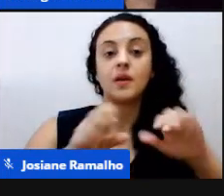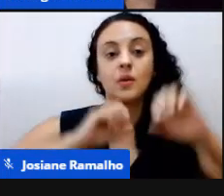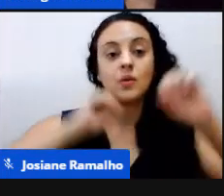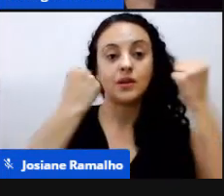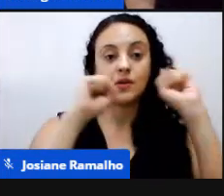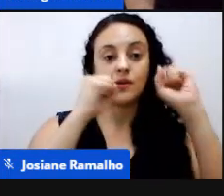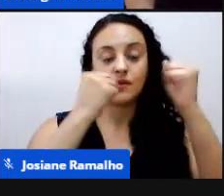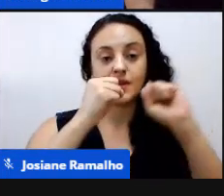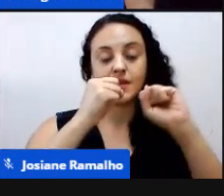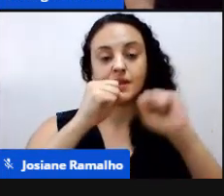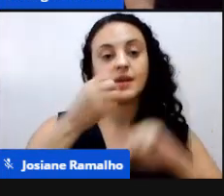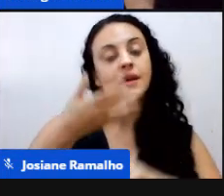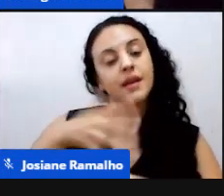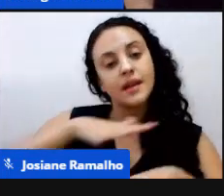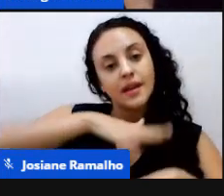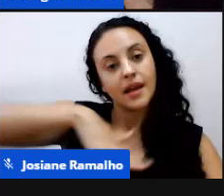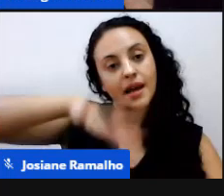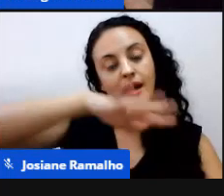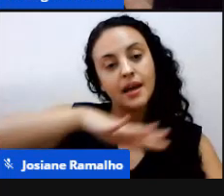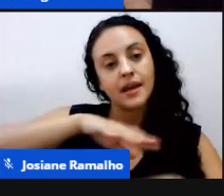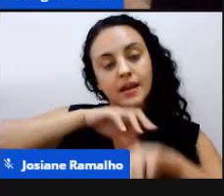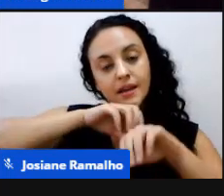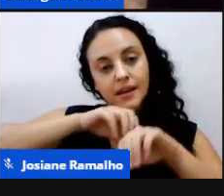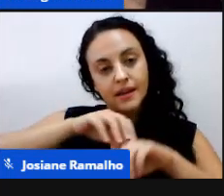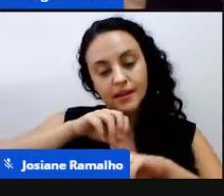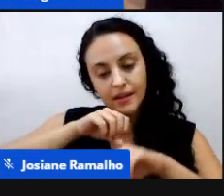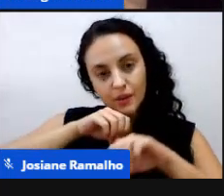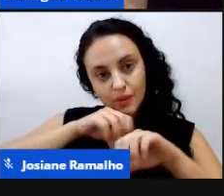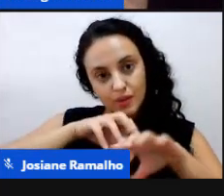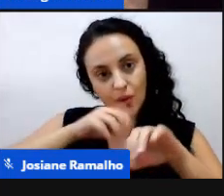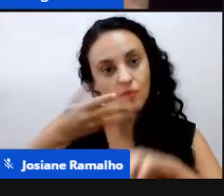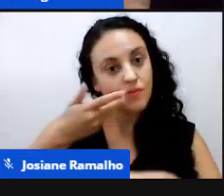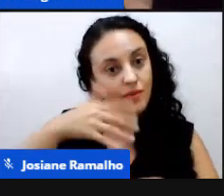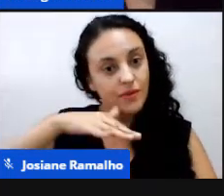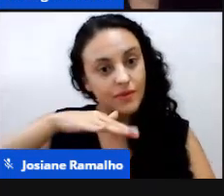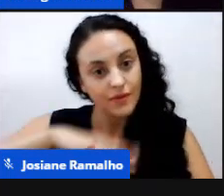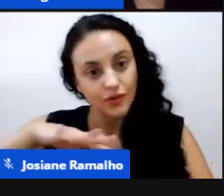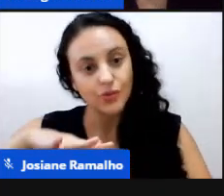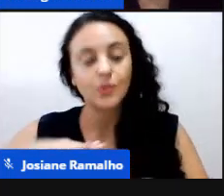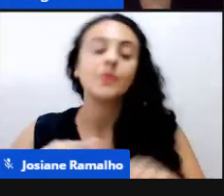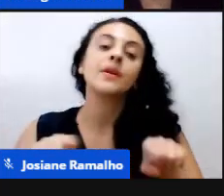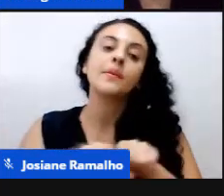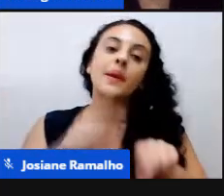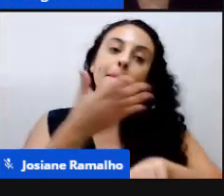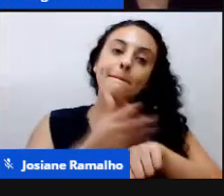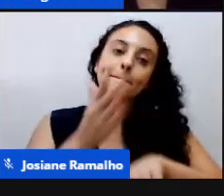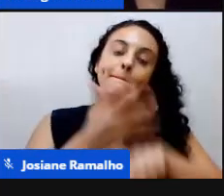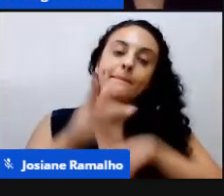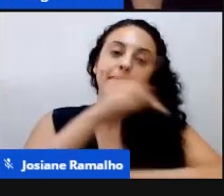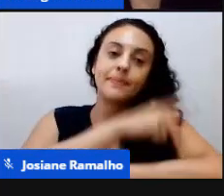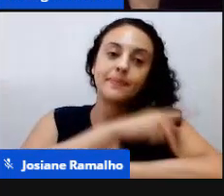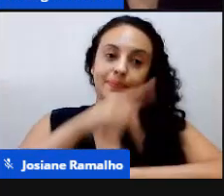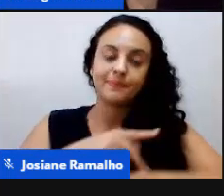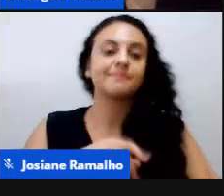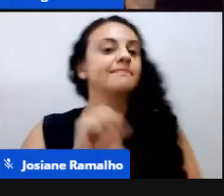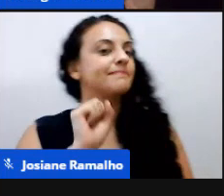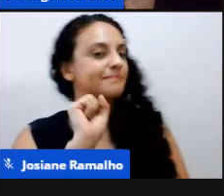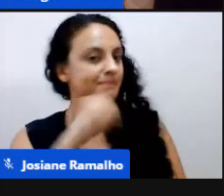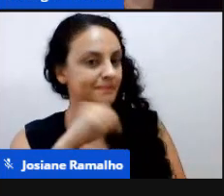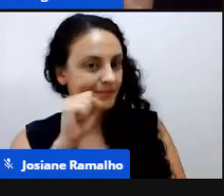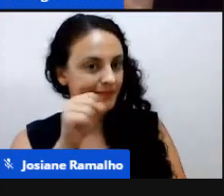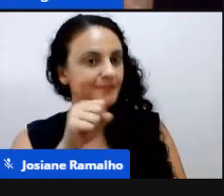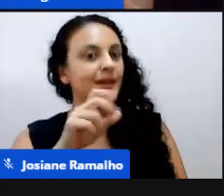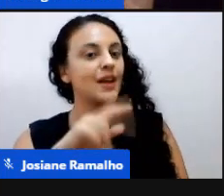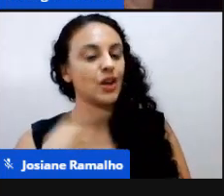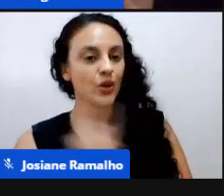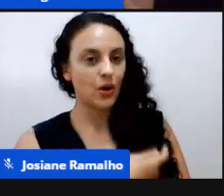e as práticas pedagógicas, não é, professora Elisângela? Isso, Felipe. E nós sabemos que tem muitos professores